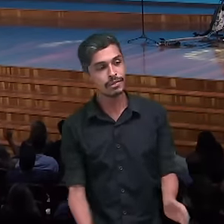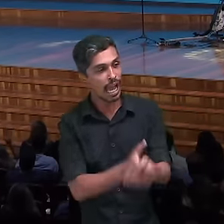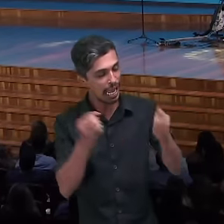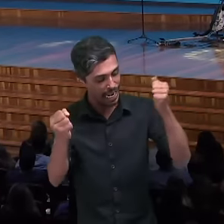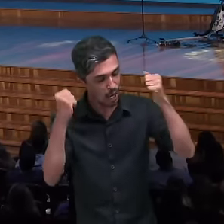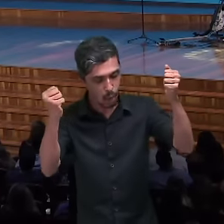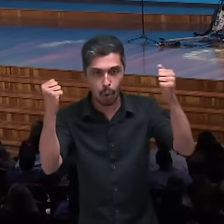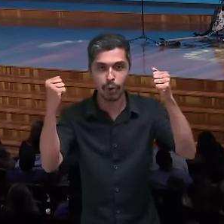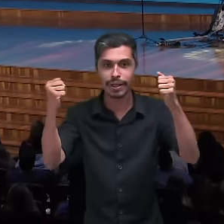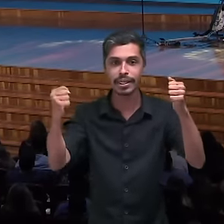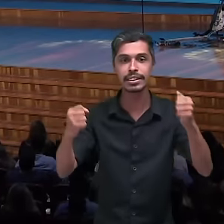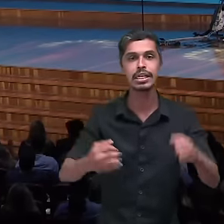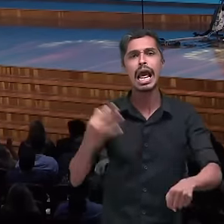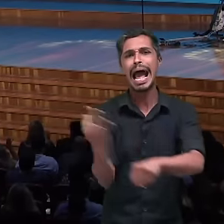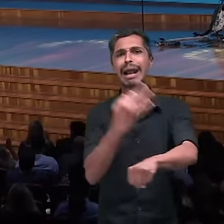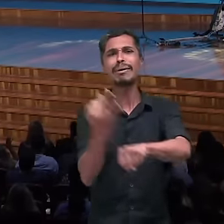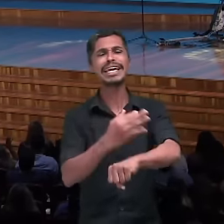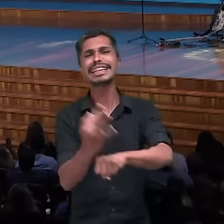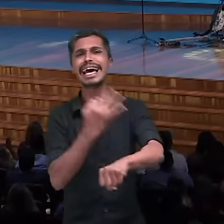Não desista.